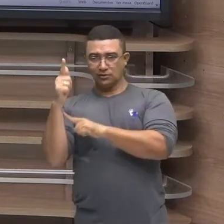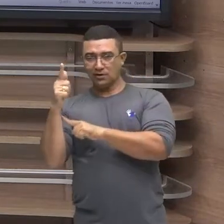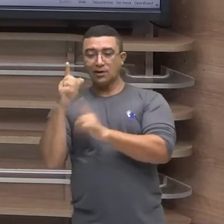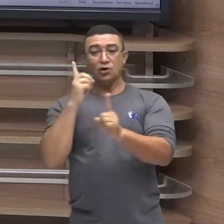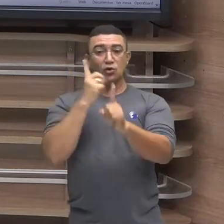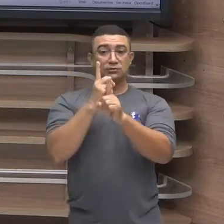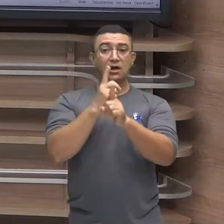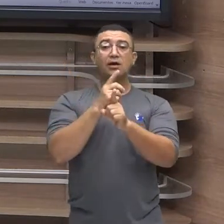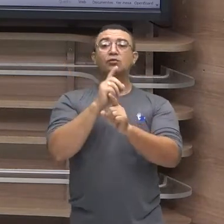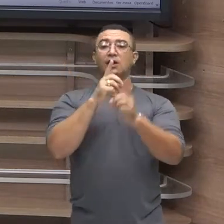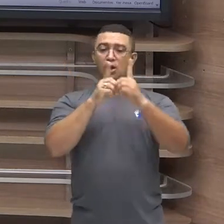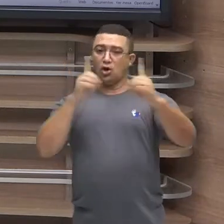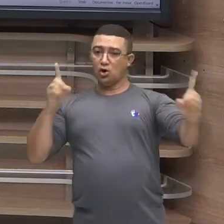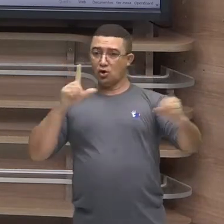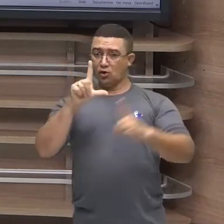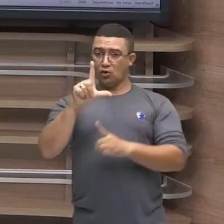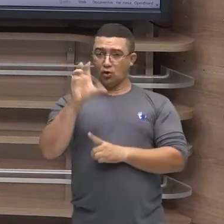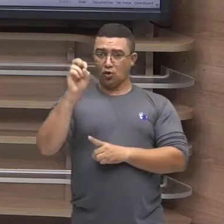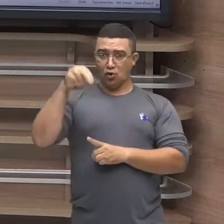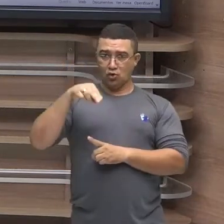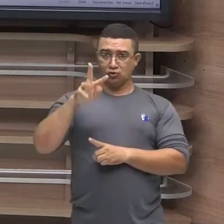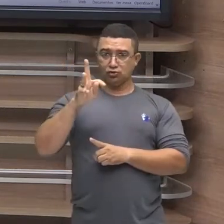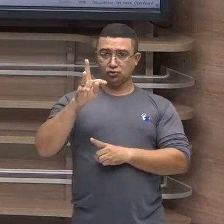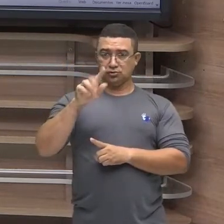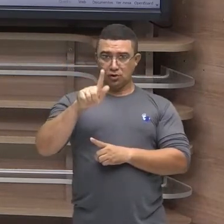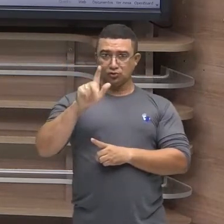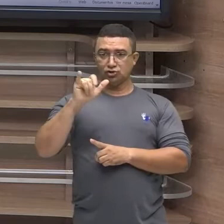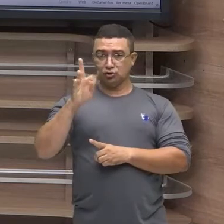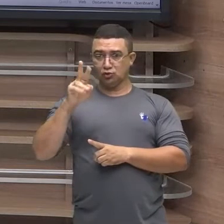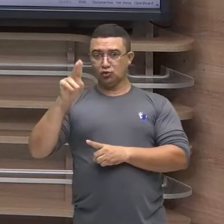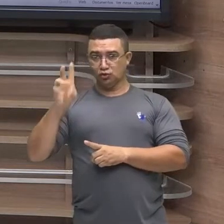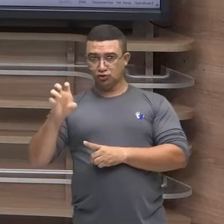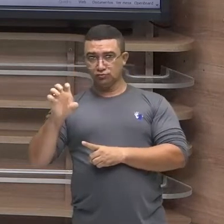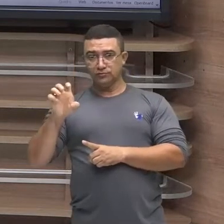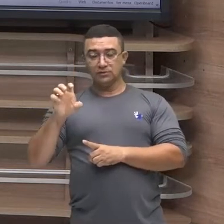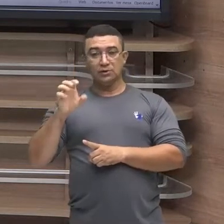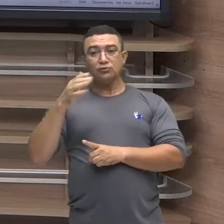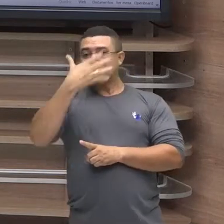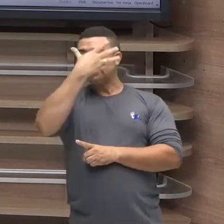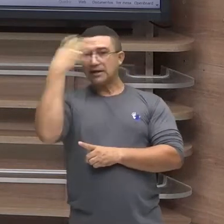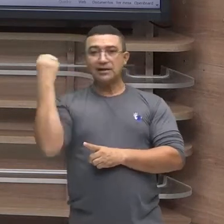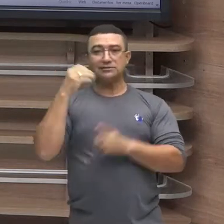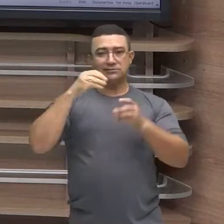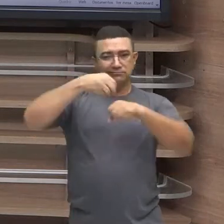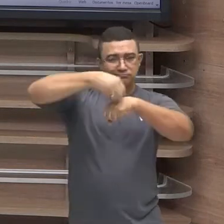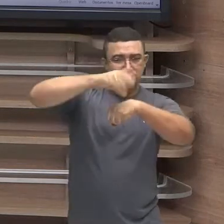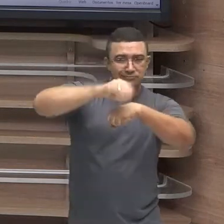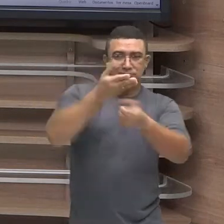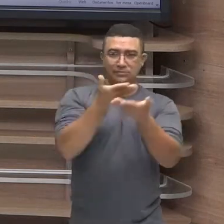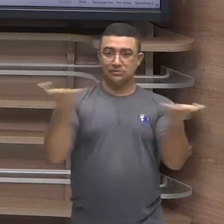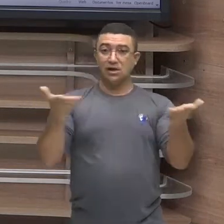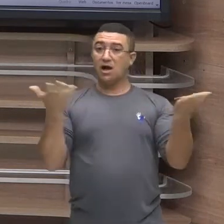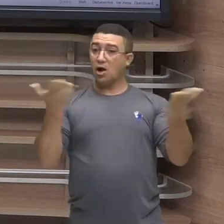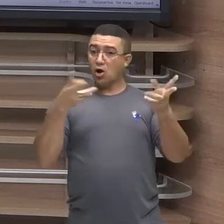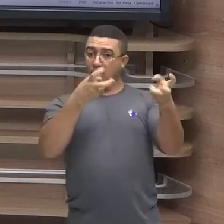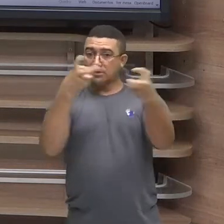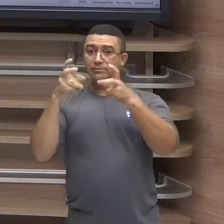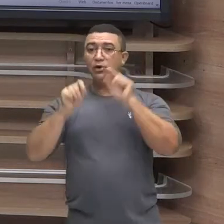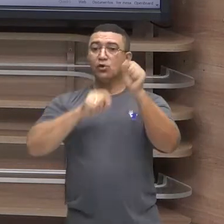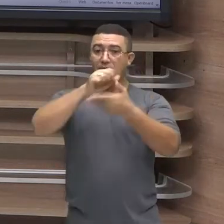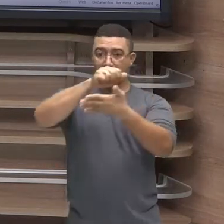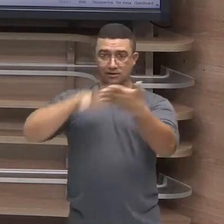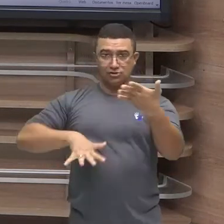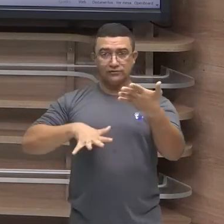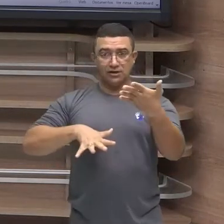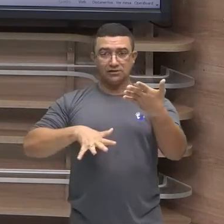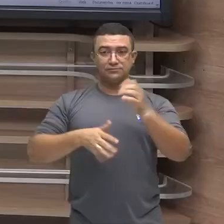longitude, tá bom? Então não esqueçam aí essas duas dicas que eu coloquei para vocês. Agora a gente vai observar aí a nossa atividade